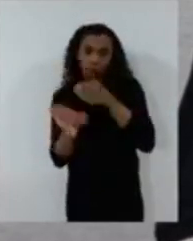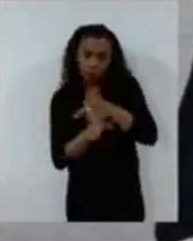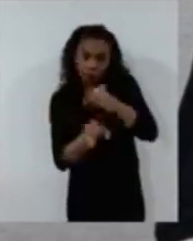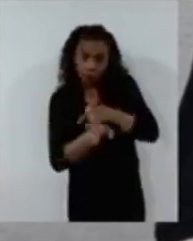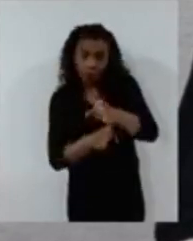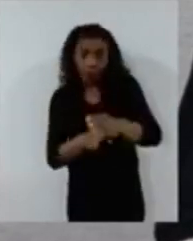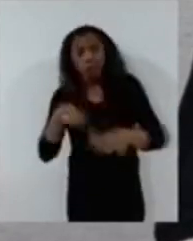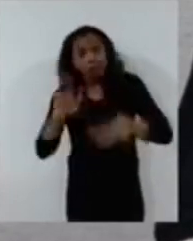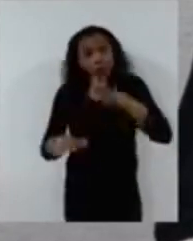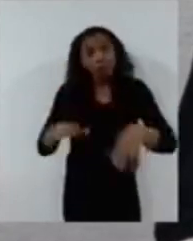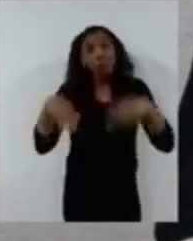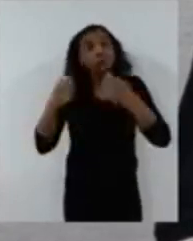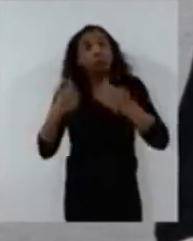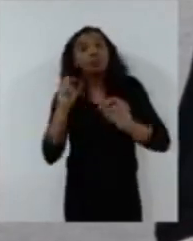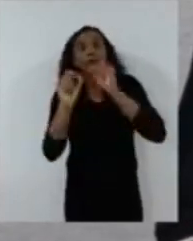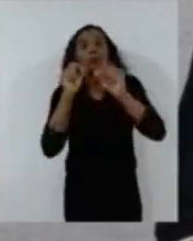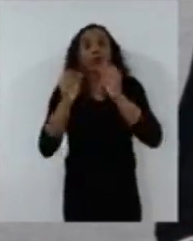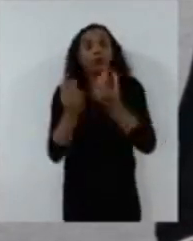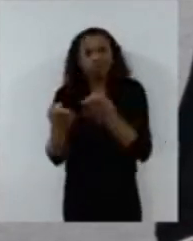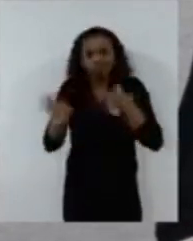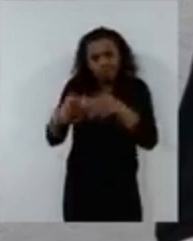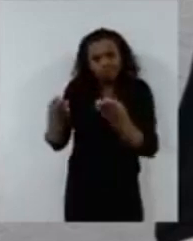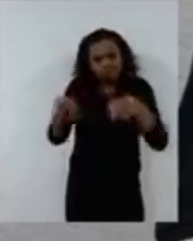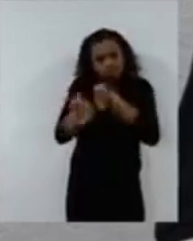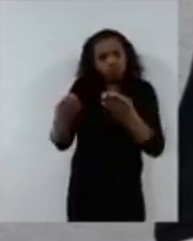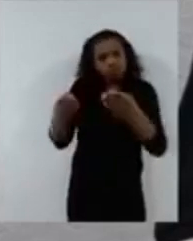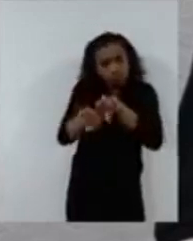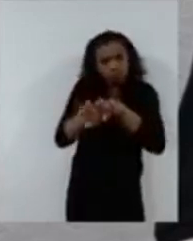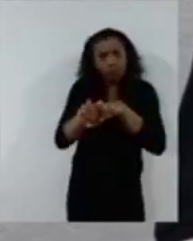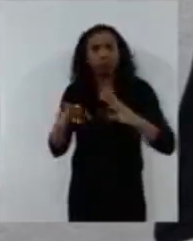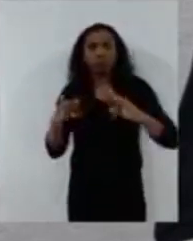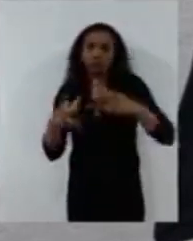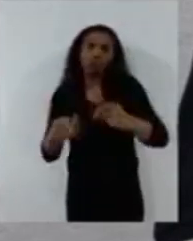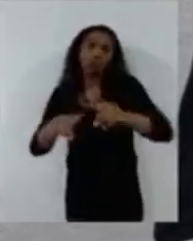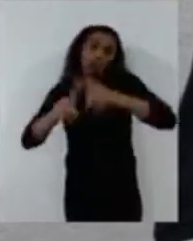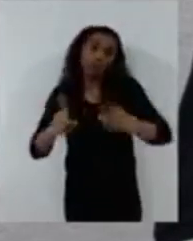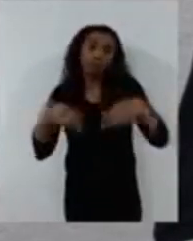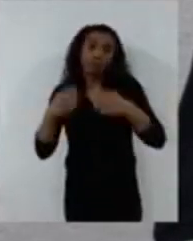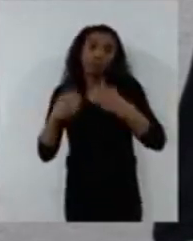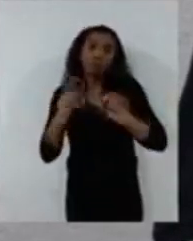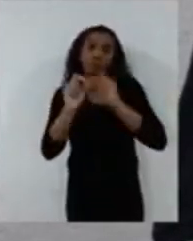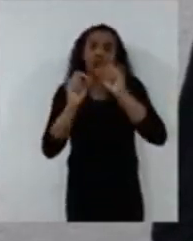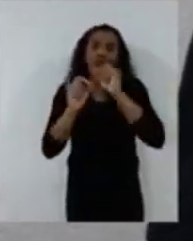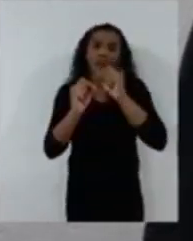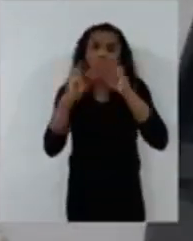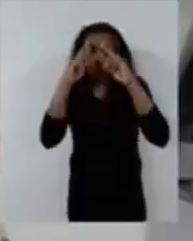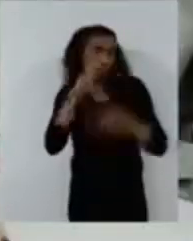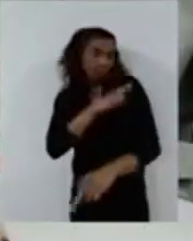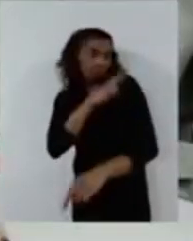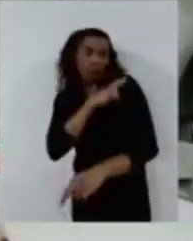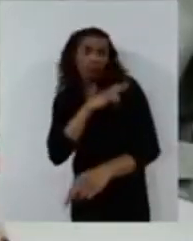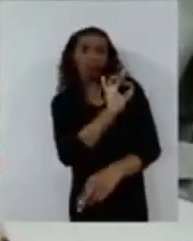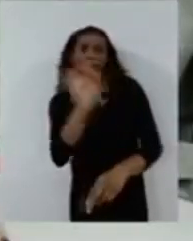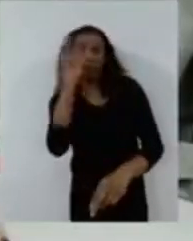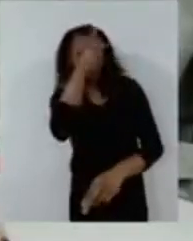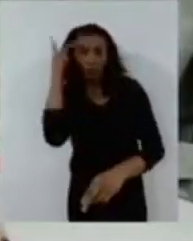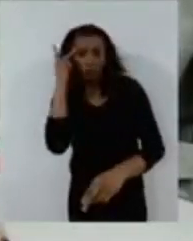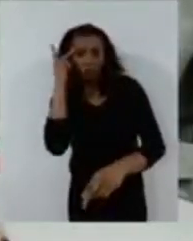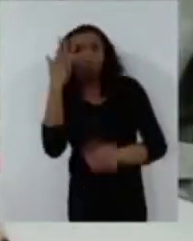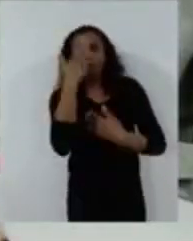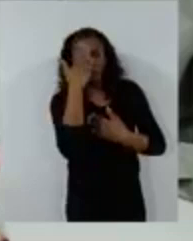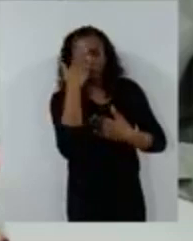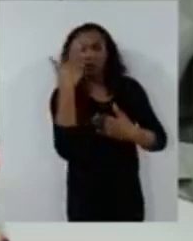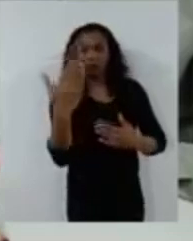venha aqui para flexibilizar um pouco mais. Depende da conduta de cada um. Muito obrigado. Eu que agradeço, doutor